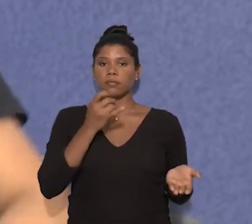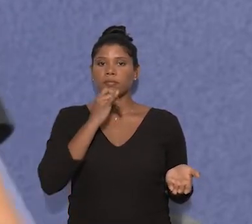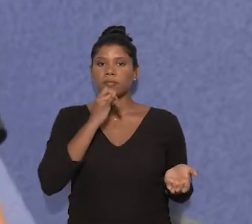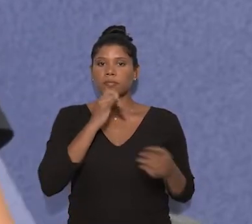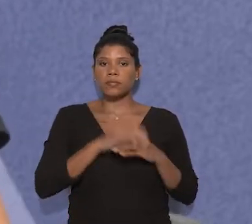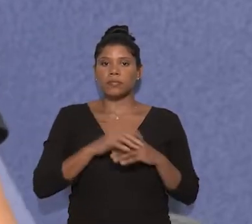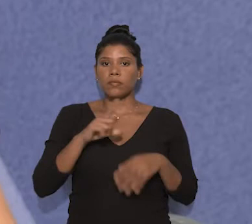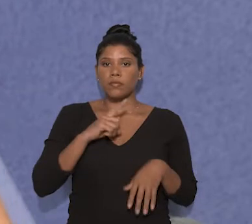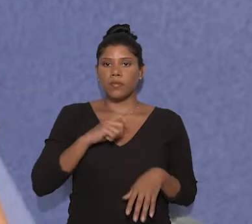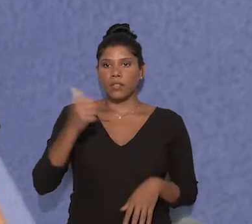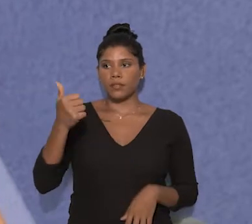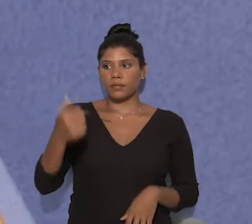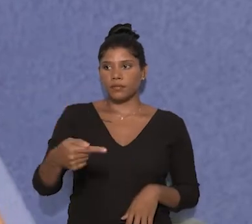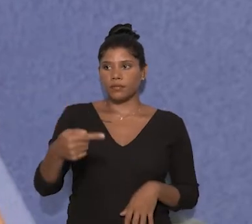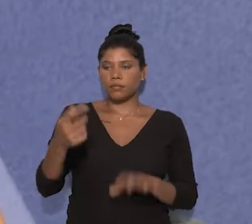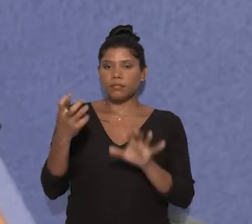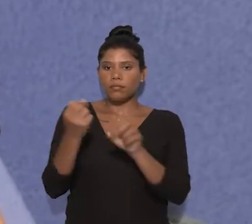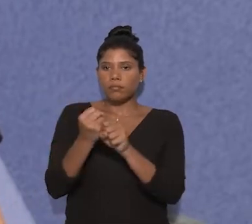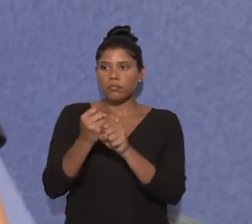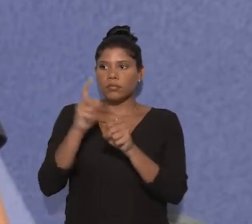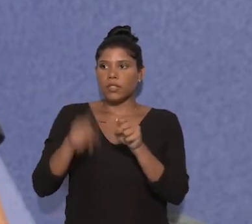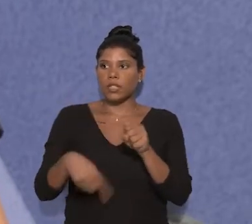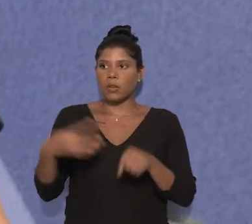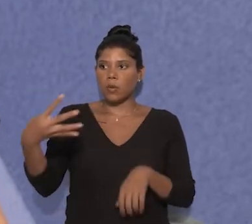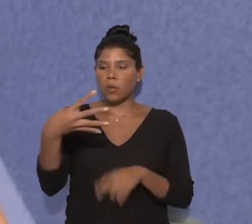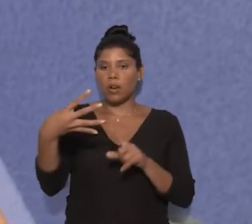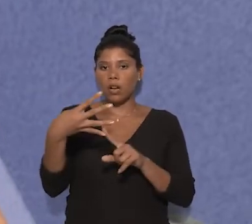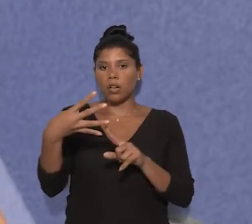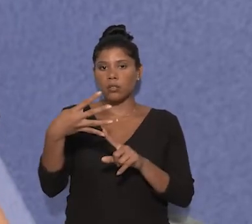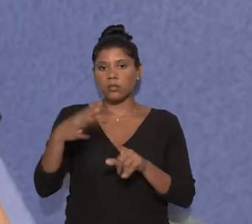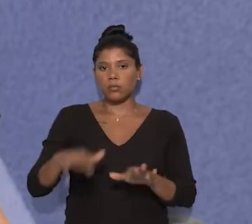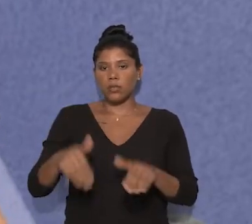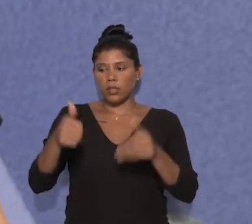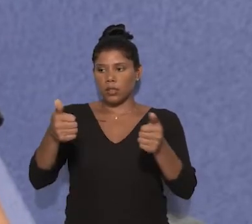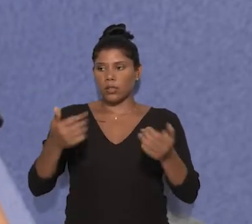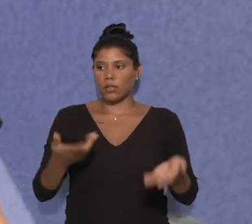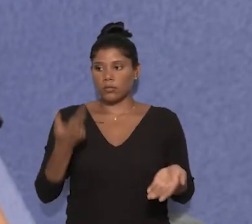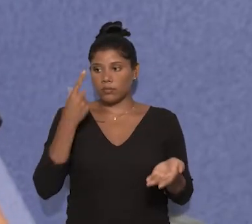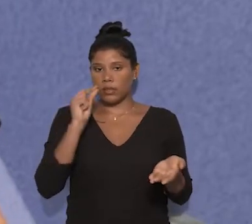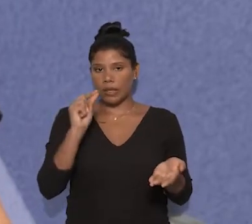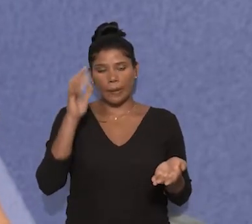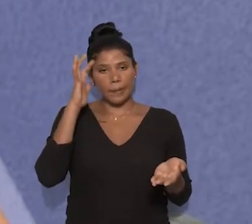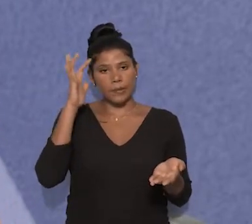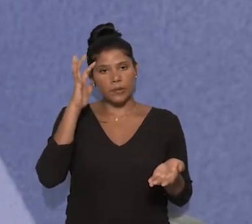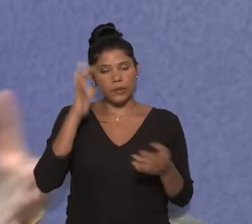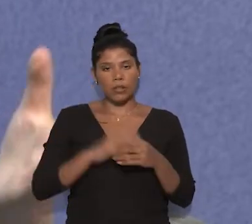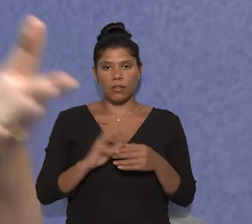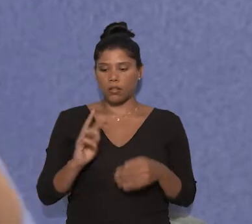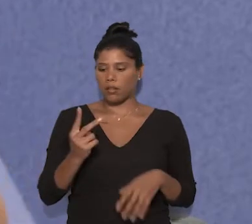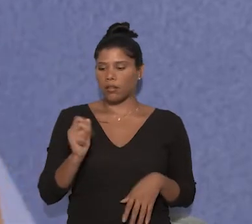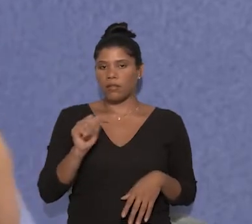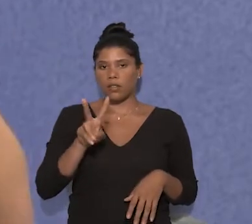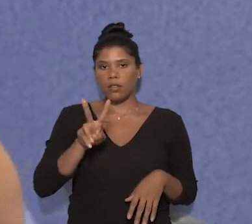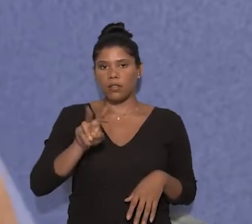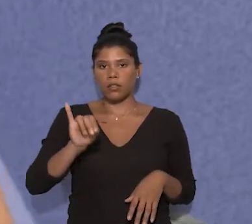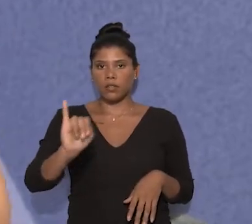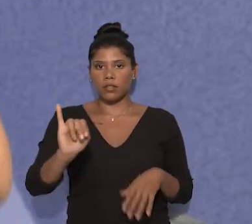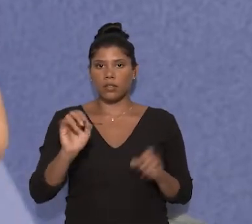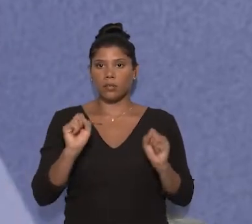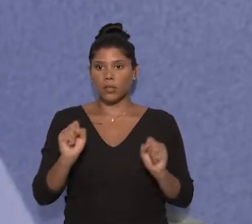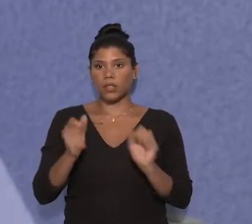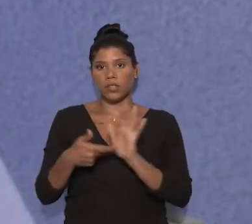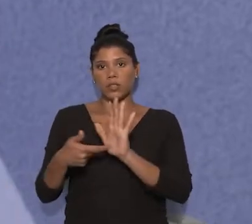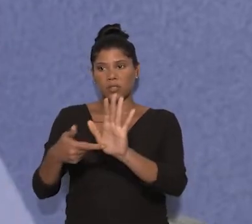tem 17 pontos na ressacada. Ele é o quarto melhor mandante. Quem poderia imaginar que o Avaí poderia ter tanto destaque? Agora,